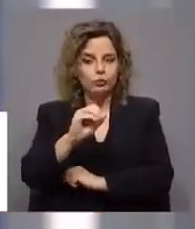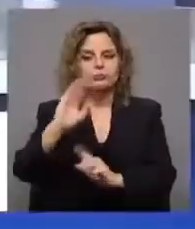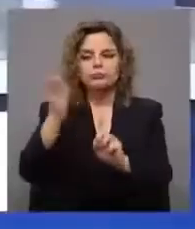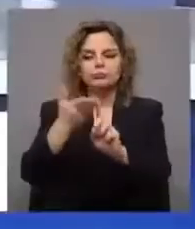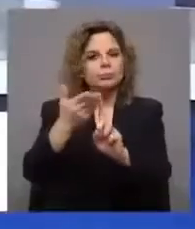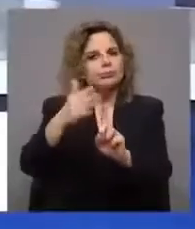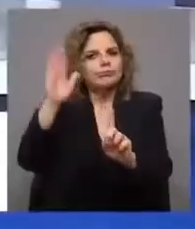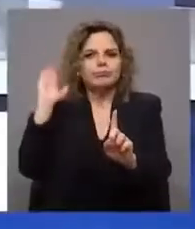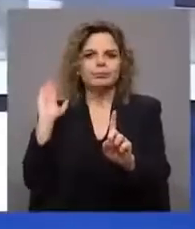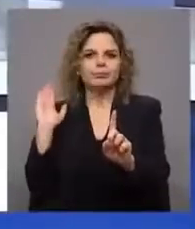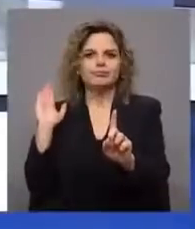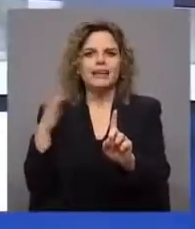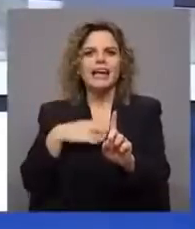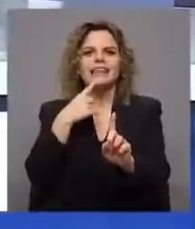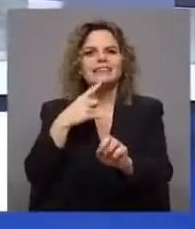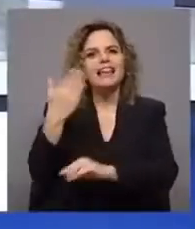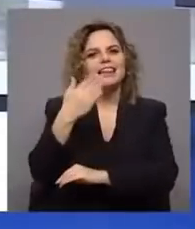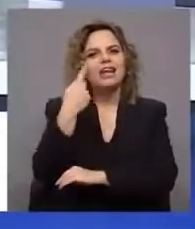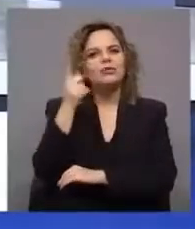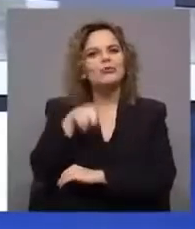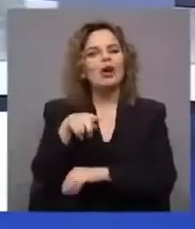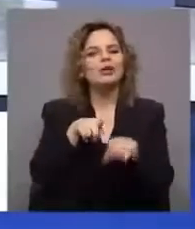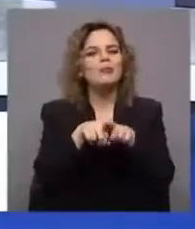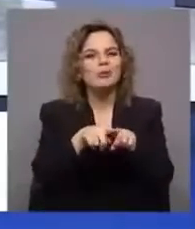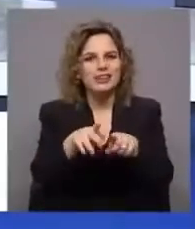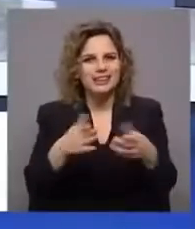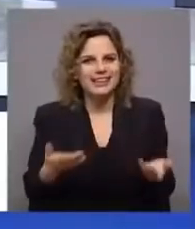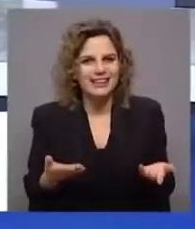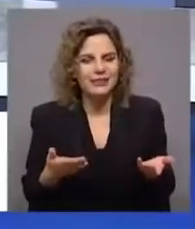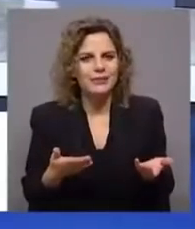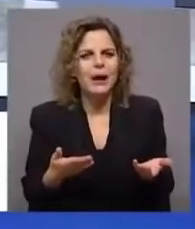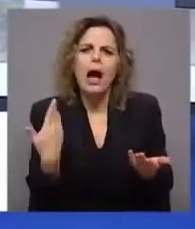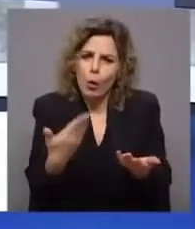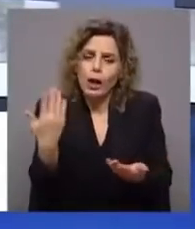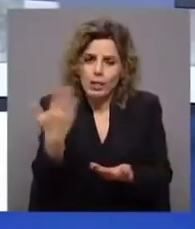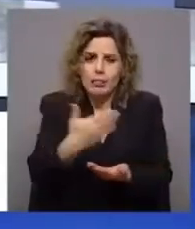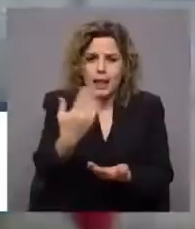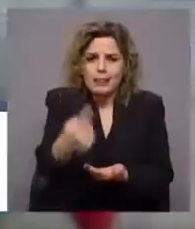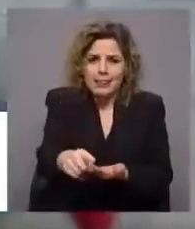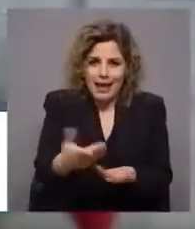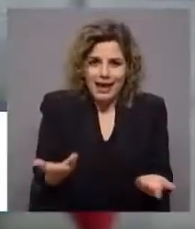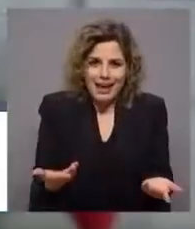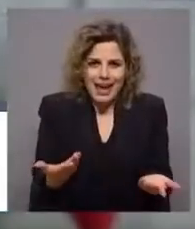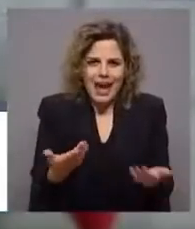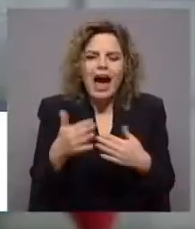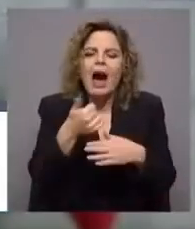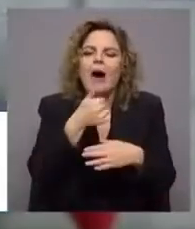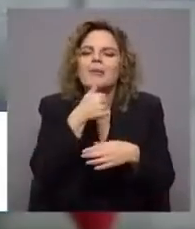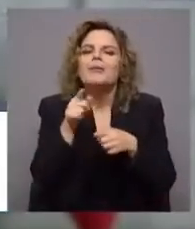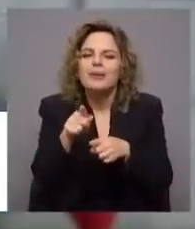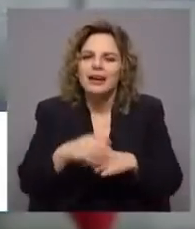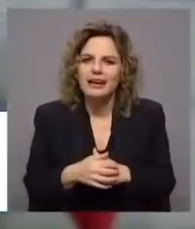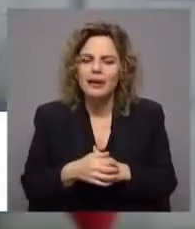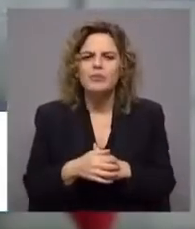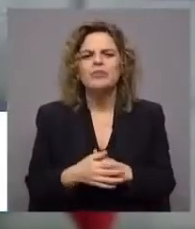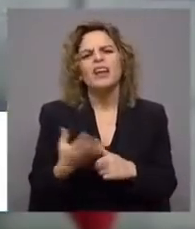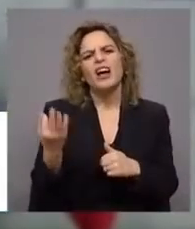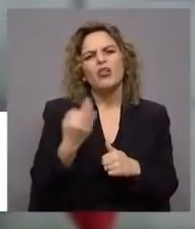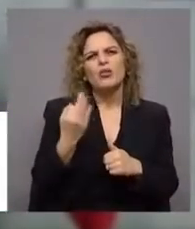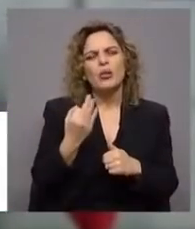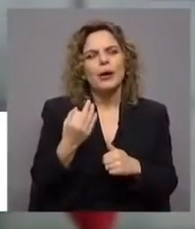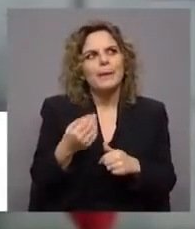direitos políticos. O que é que vai fazer com esses direitos políticos que agora tem? Foi uma